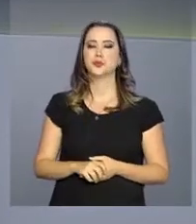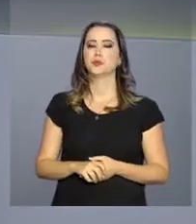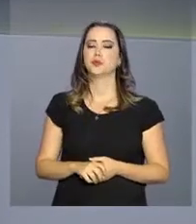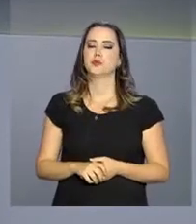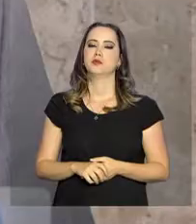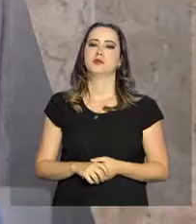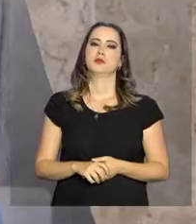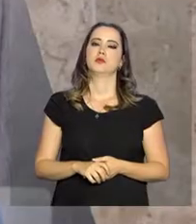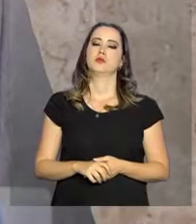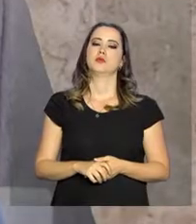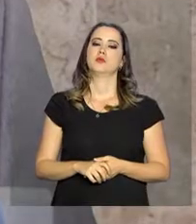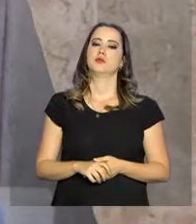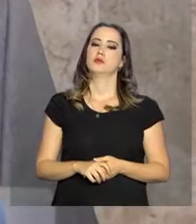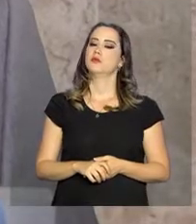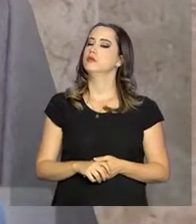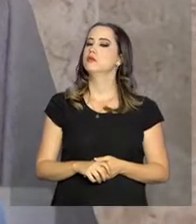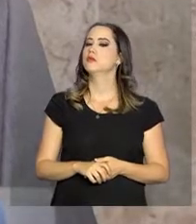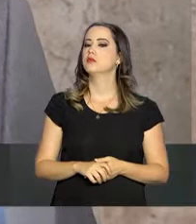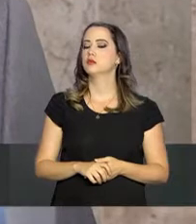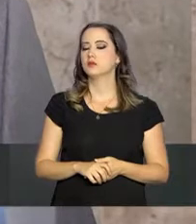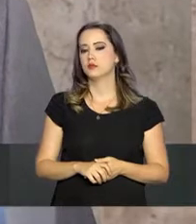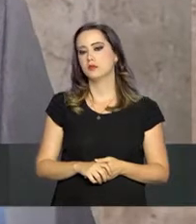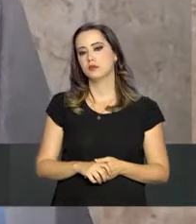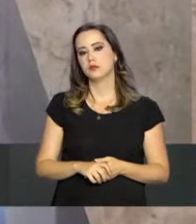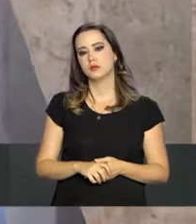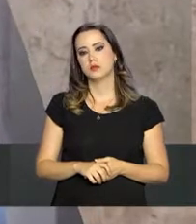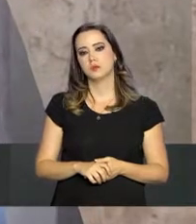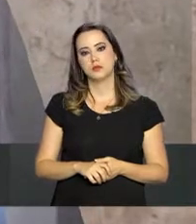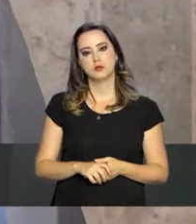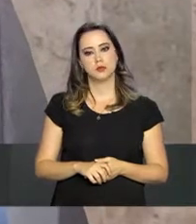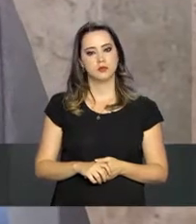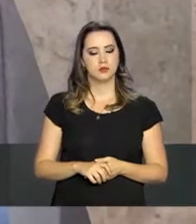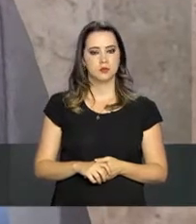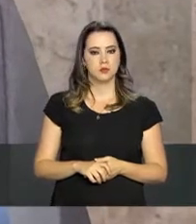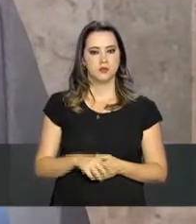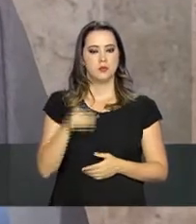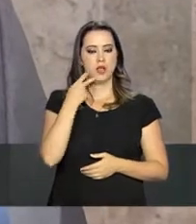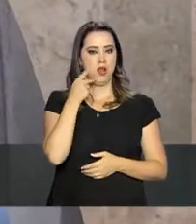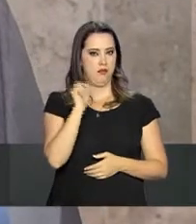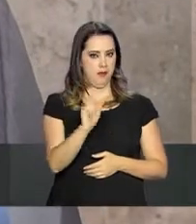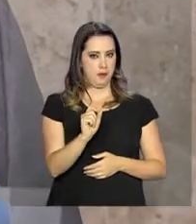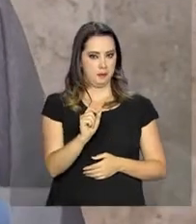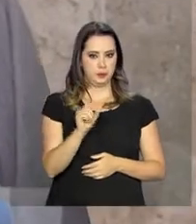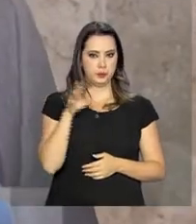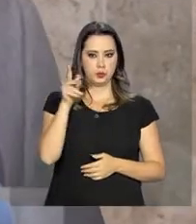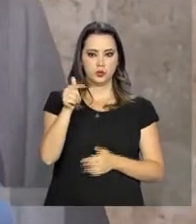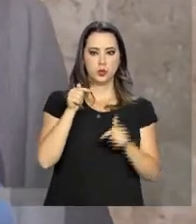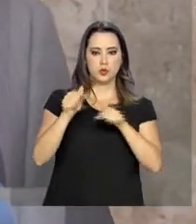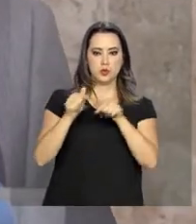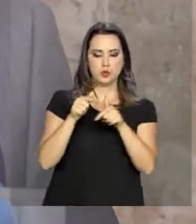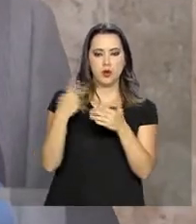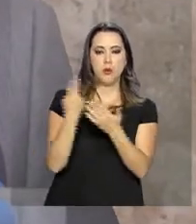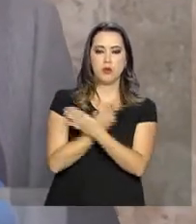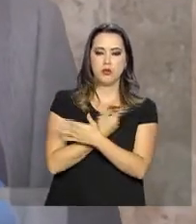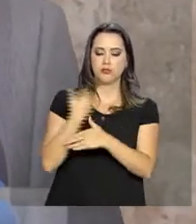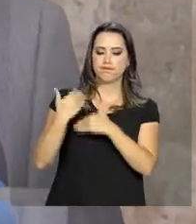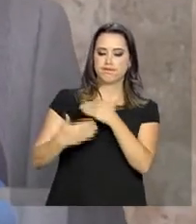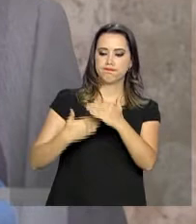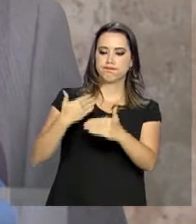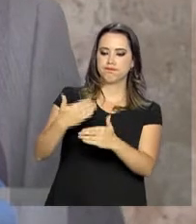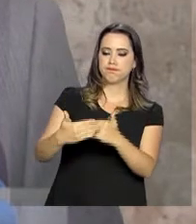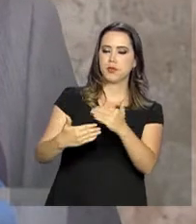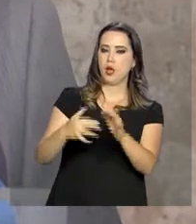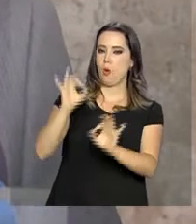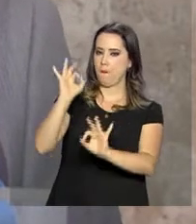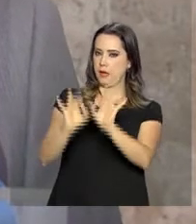e as medidas estão sendo tomadas as providências todas estão em andamento